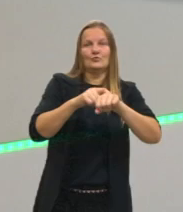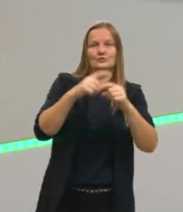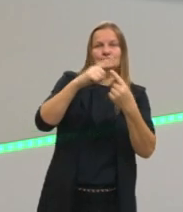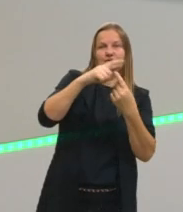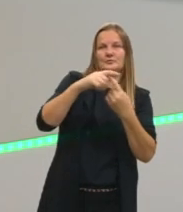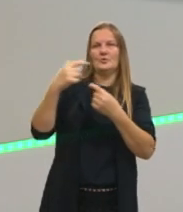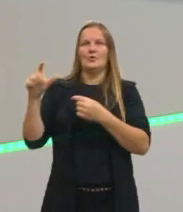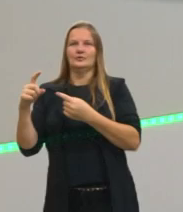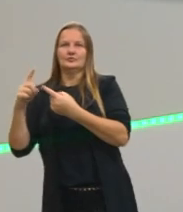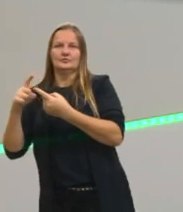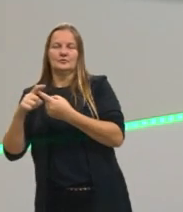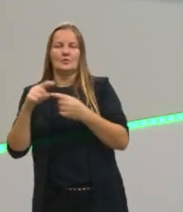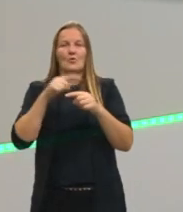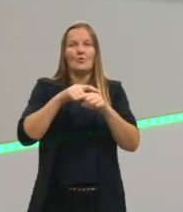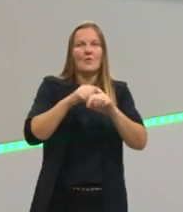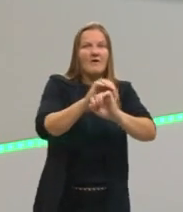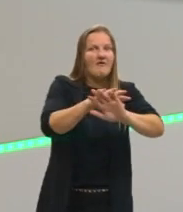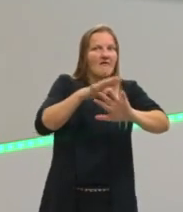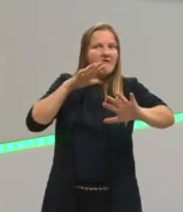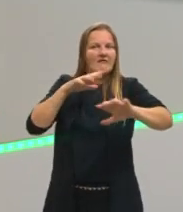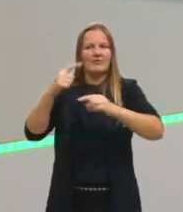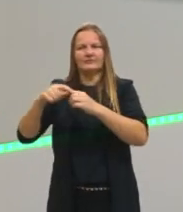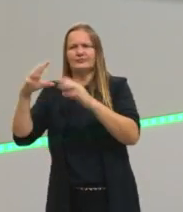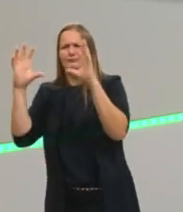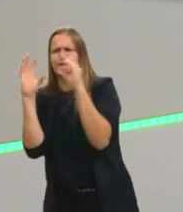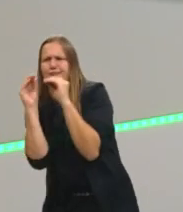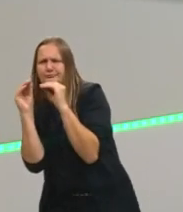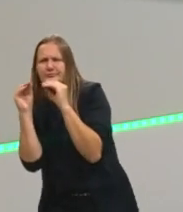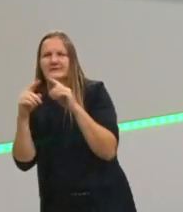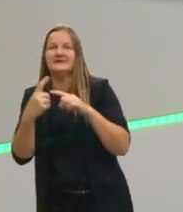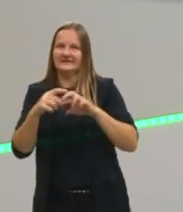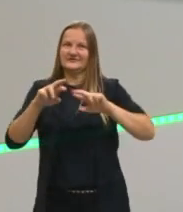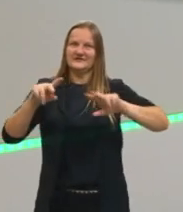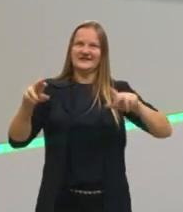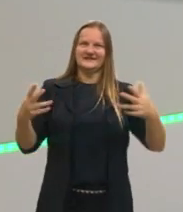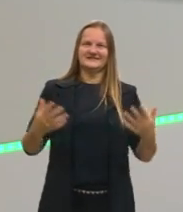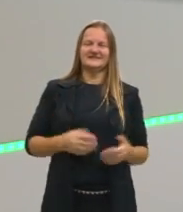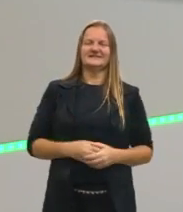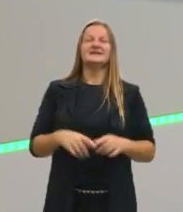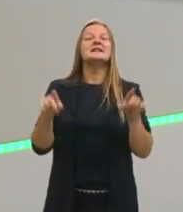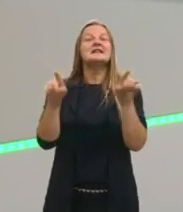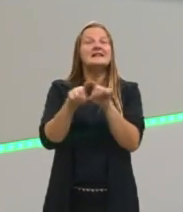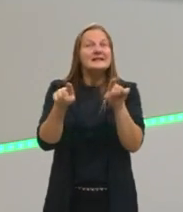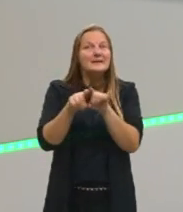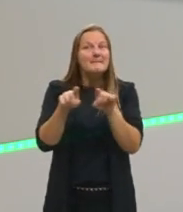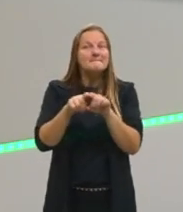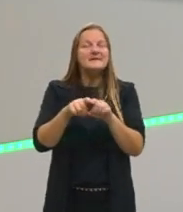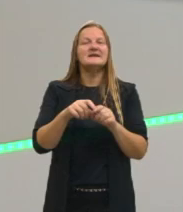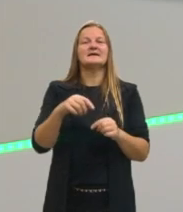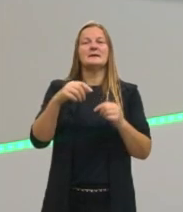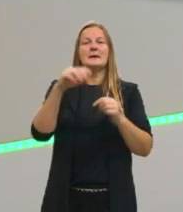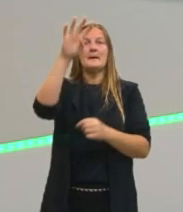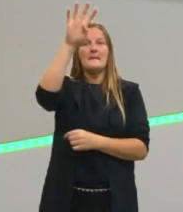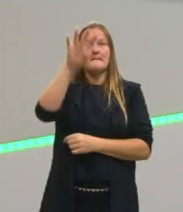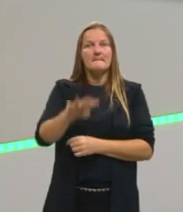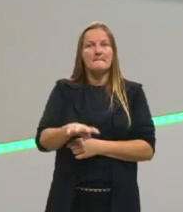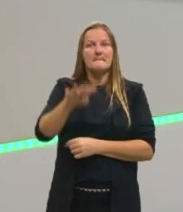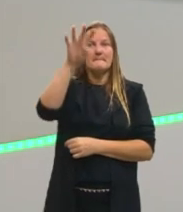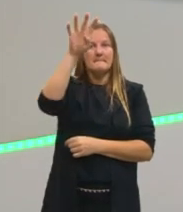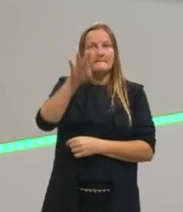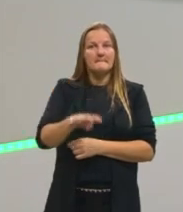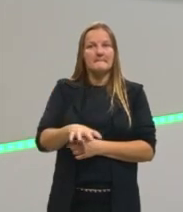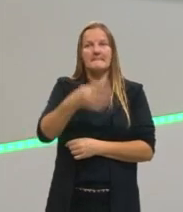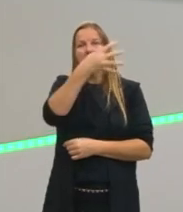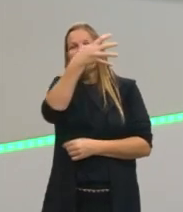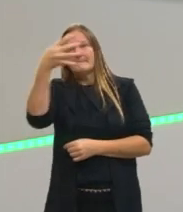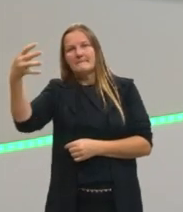são brilhosos ametais sanpakus então é o oposto um do outro Ela é formada por períodos e colunas né que são